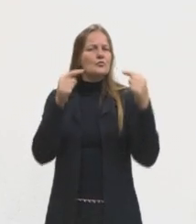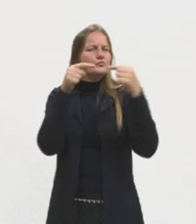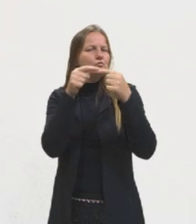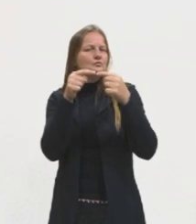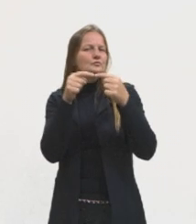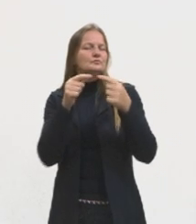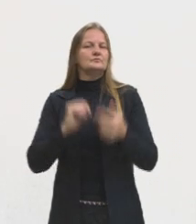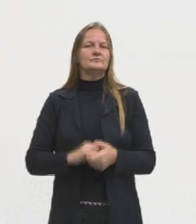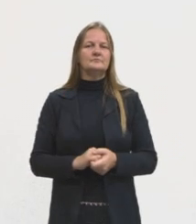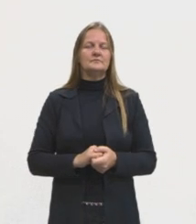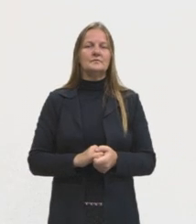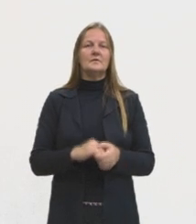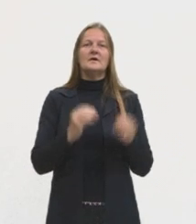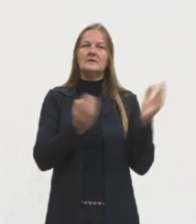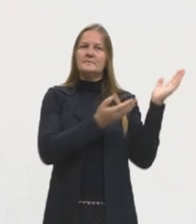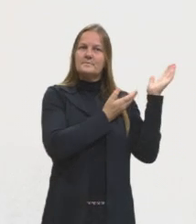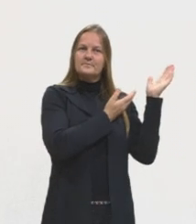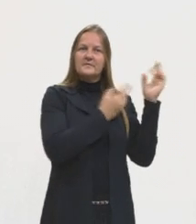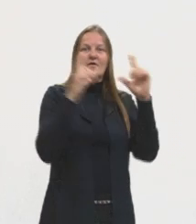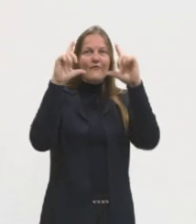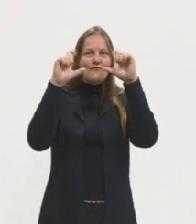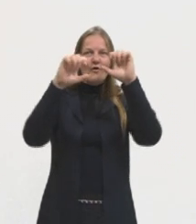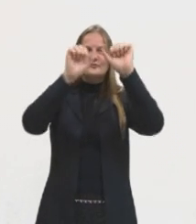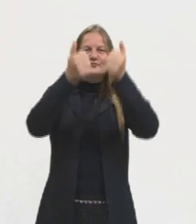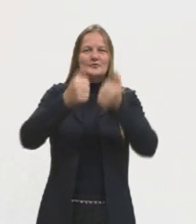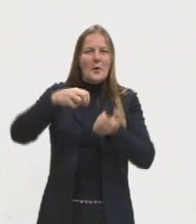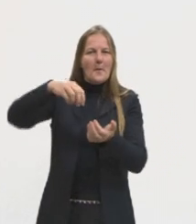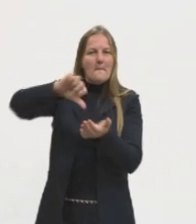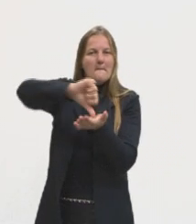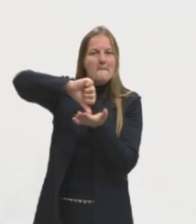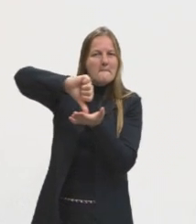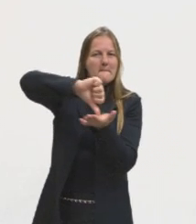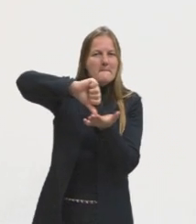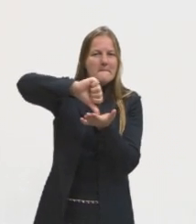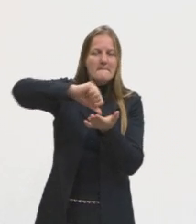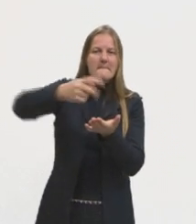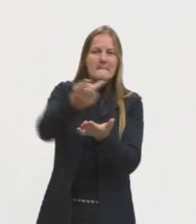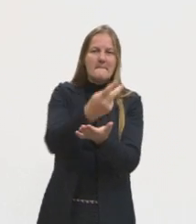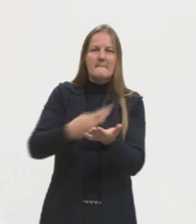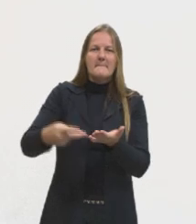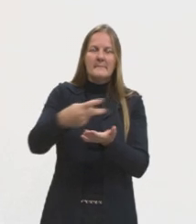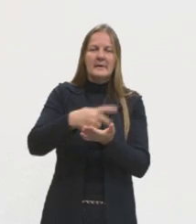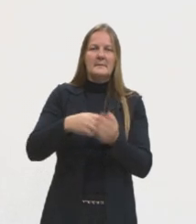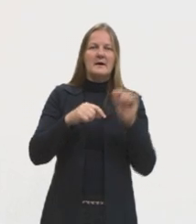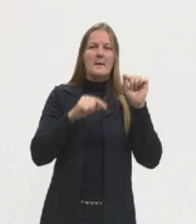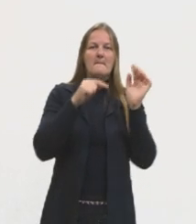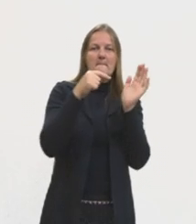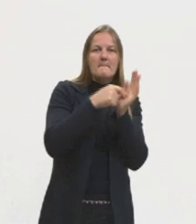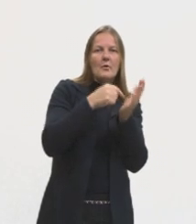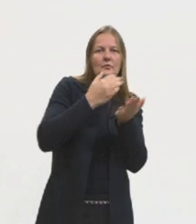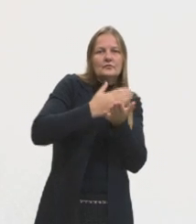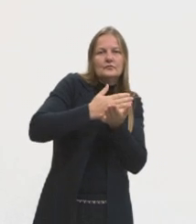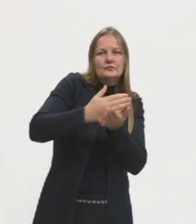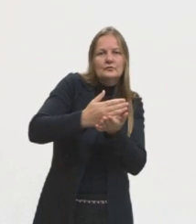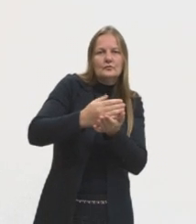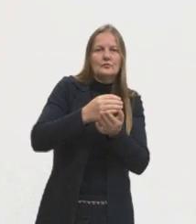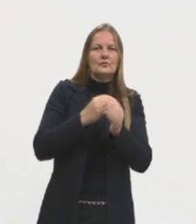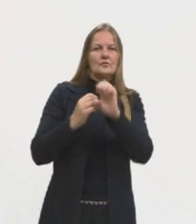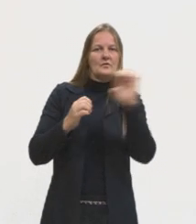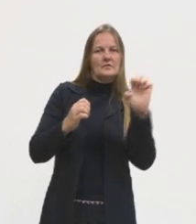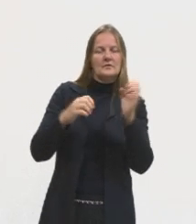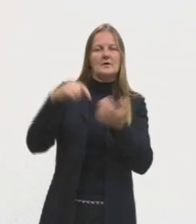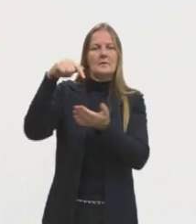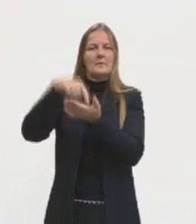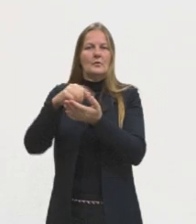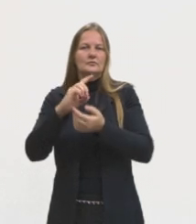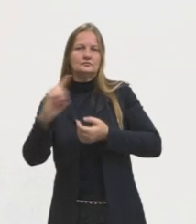a que consta na ilustração o mapa e aqui nesse mapa nós temos então: o ponto a a esquerda e